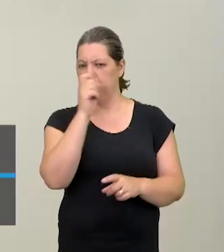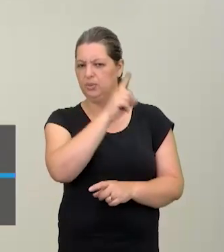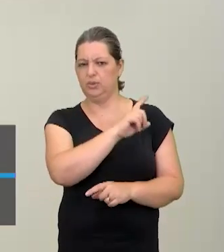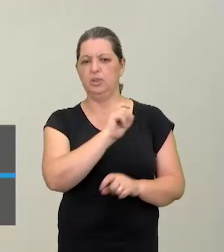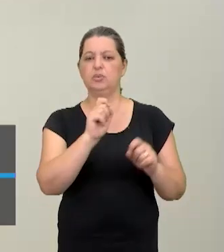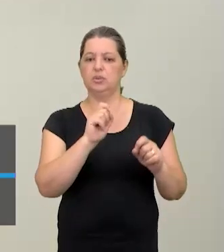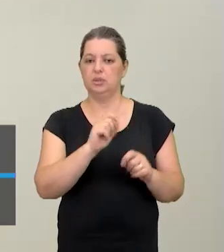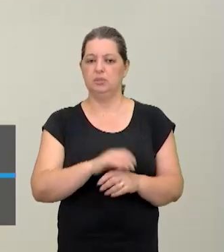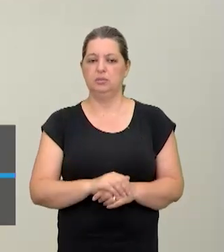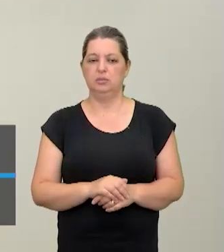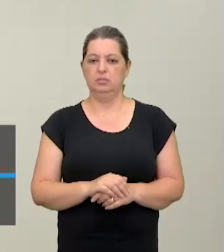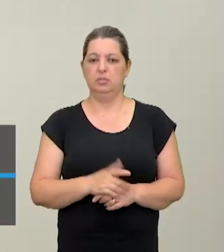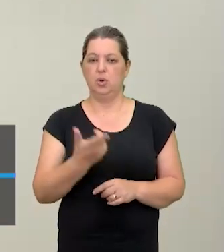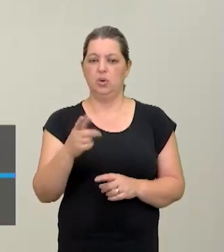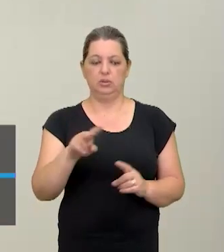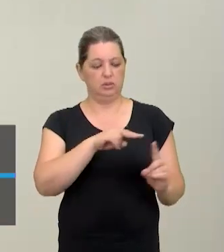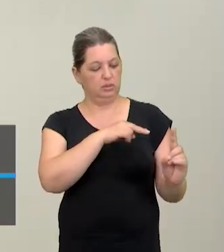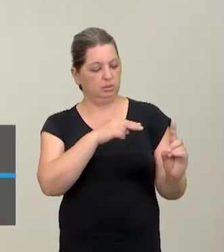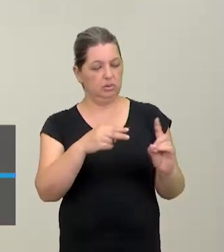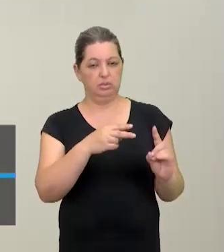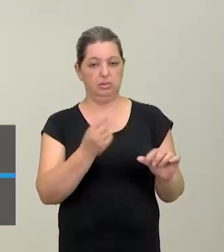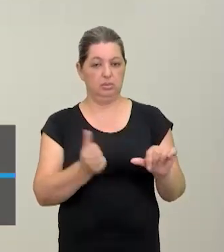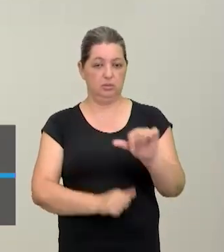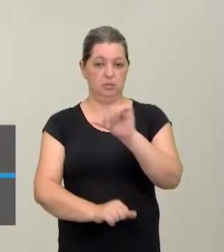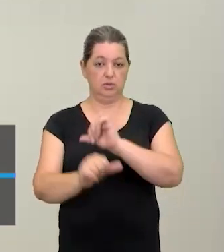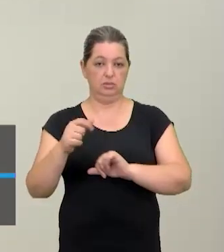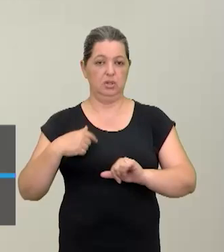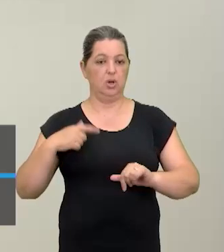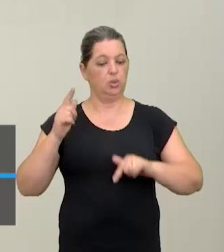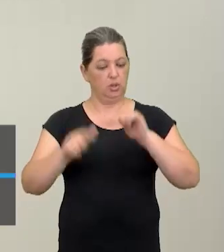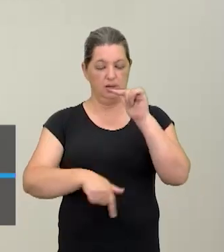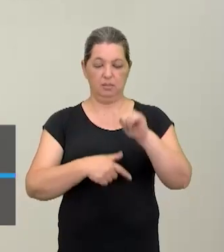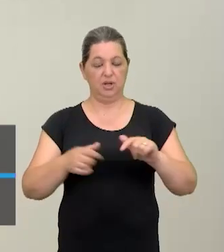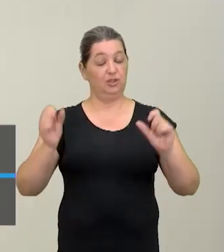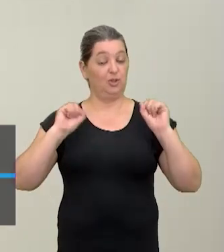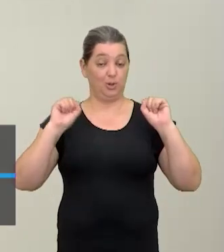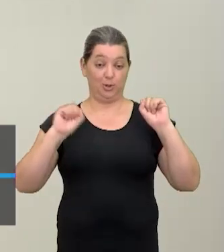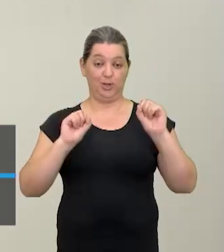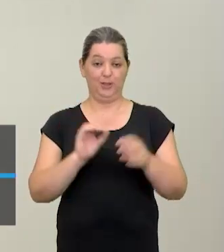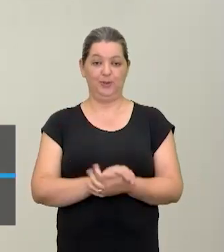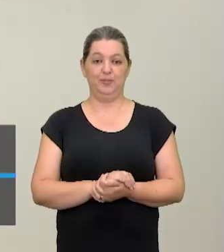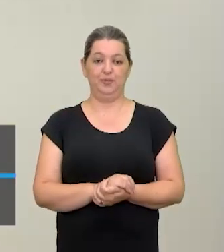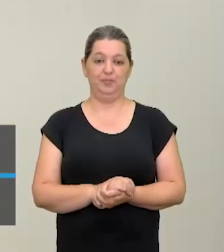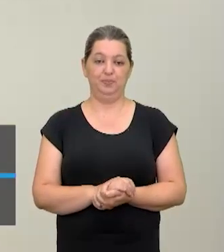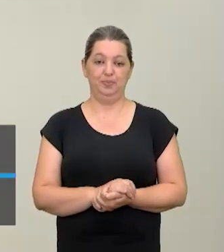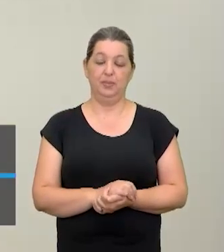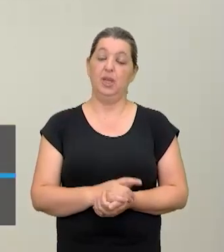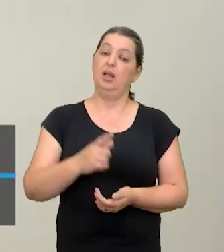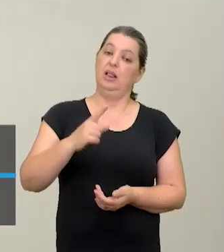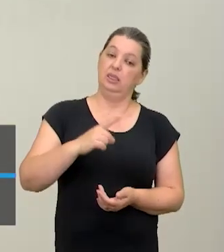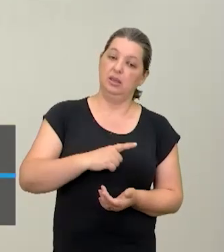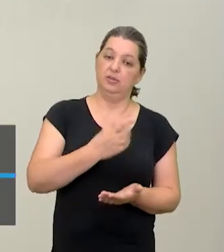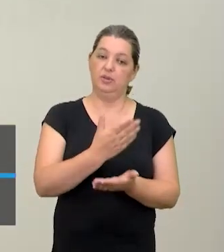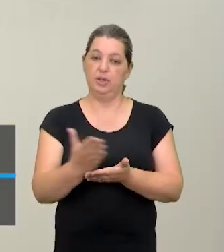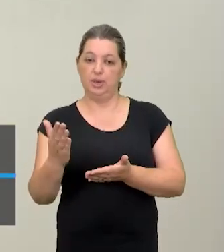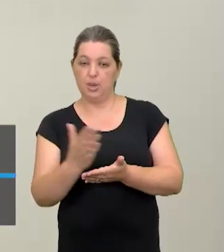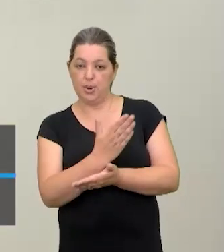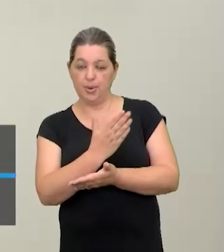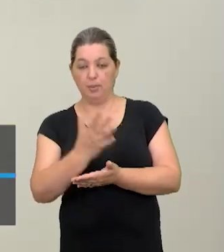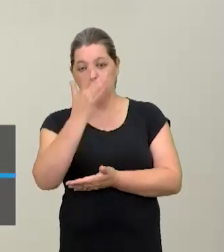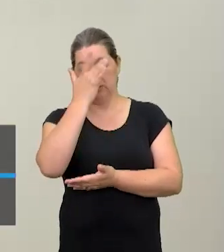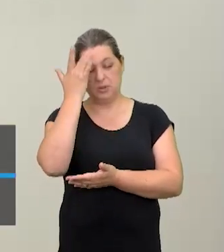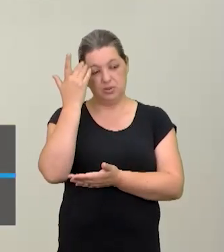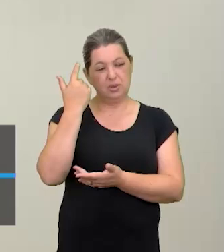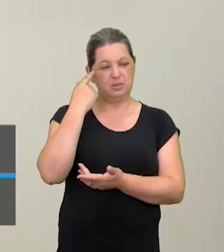trouxe outra perspectiva. Eu mudei muito agora e estou trabalhando e estou adorando. Então, algumas pessoas tiveram algumas mudanças que podemos considerar